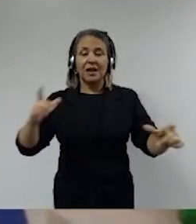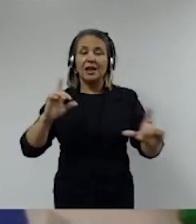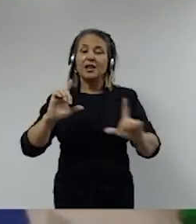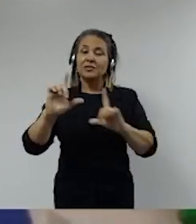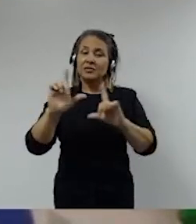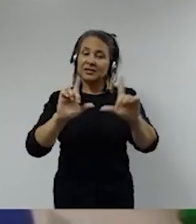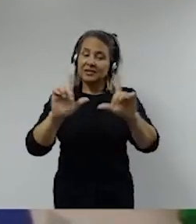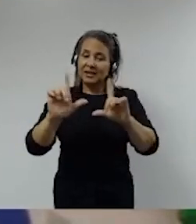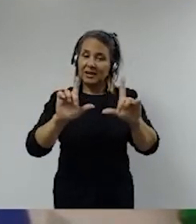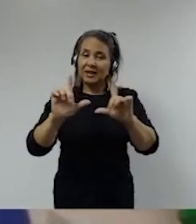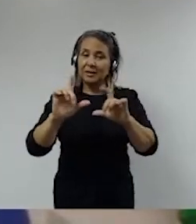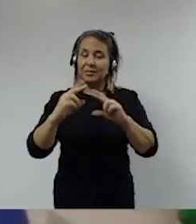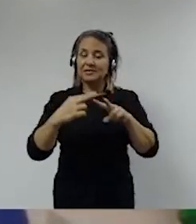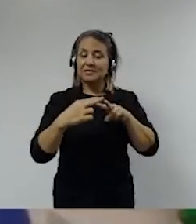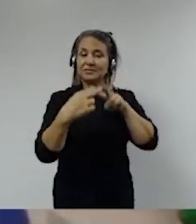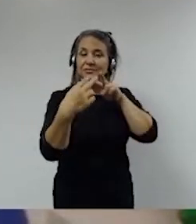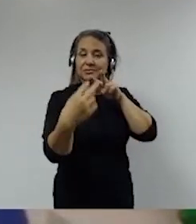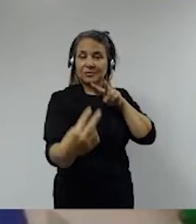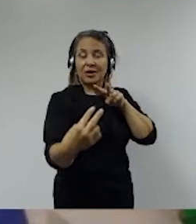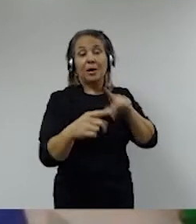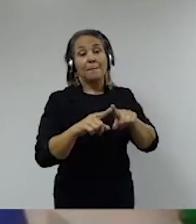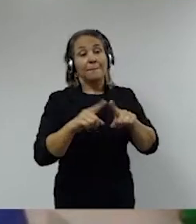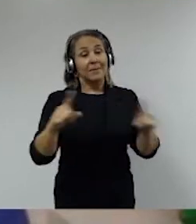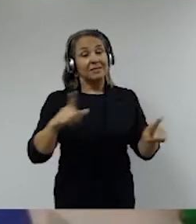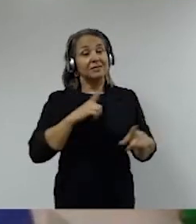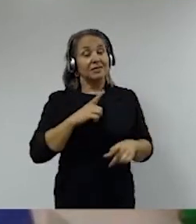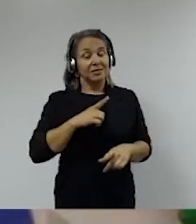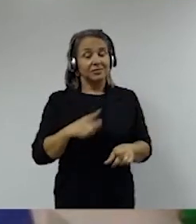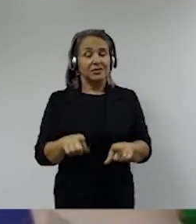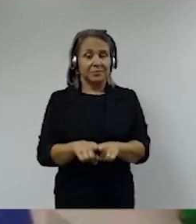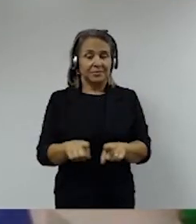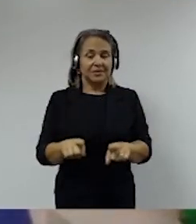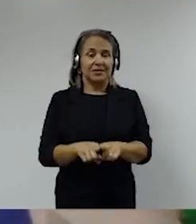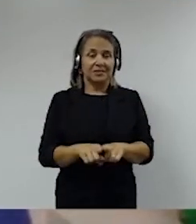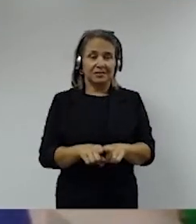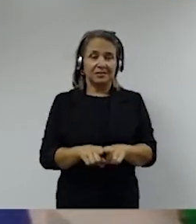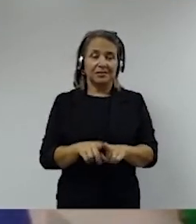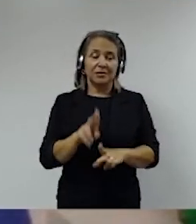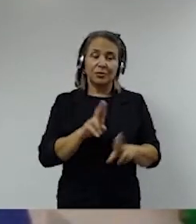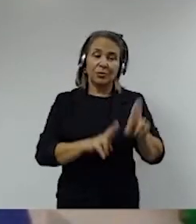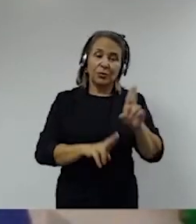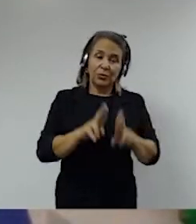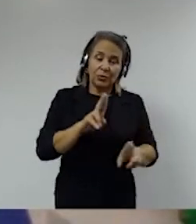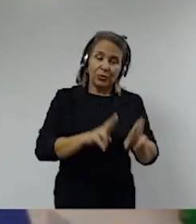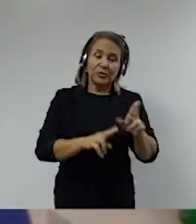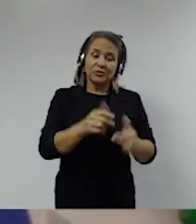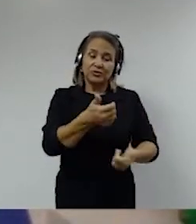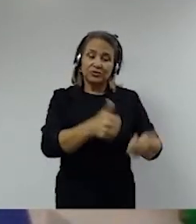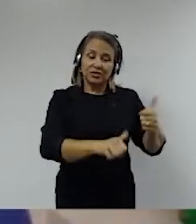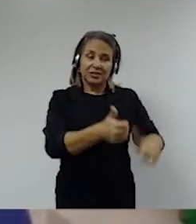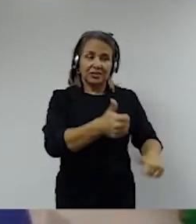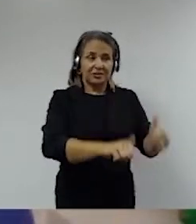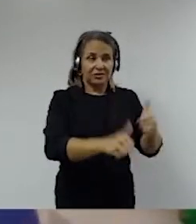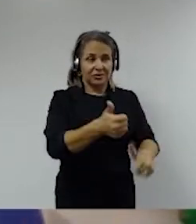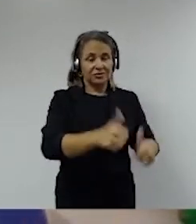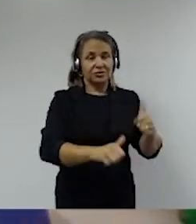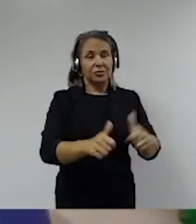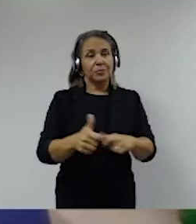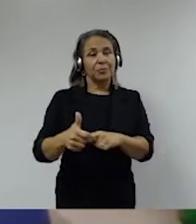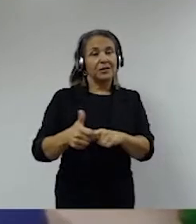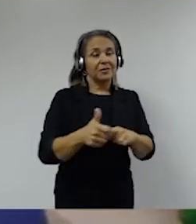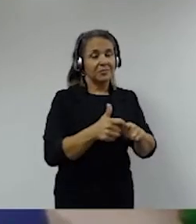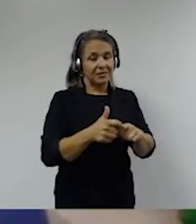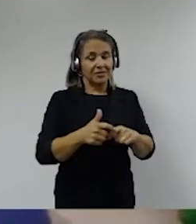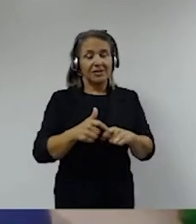teleinterconsulta. Mas ainda constou a exceção do uso de diagnóstico e terapêutico em casos